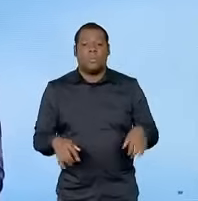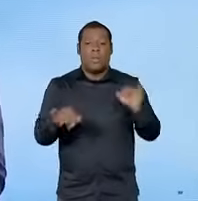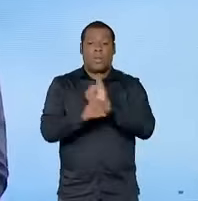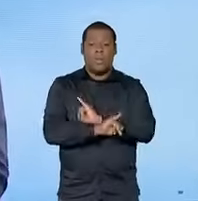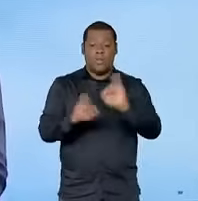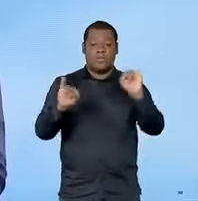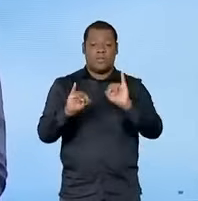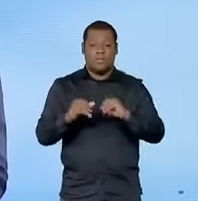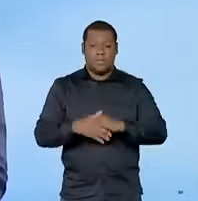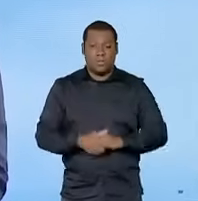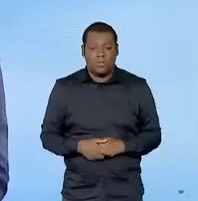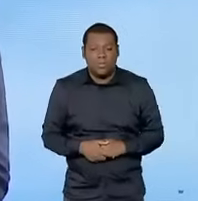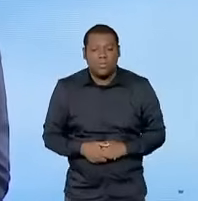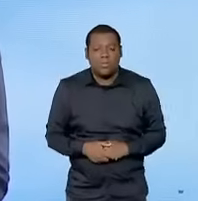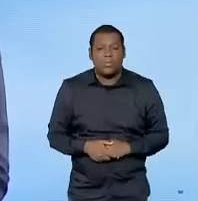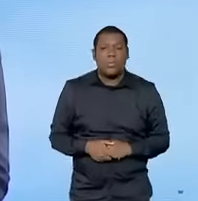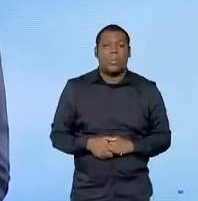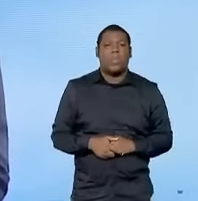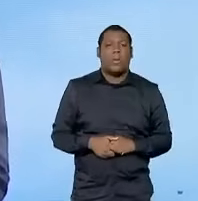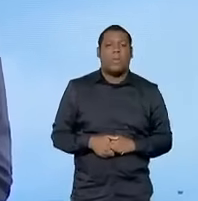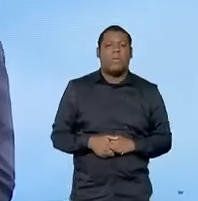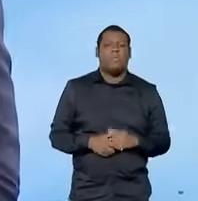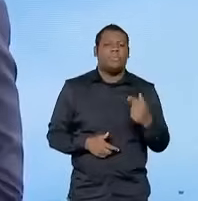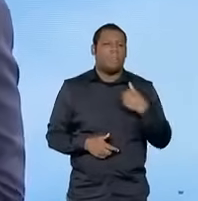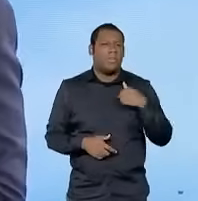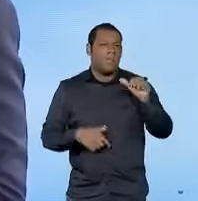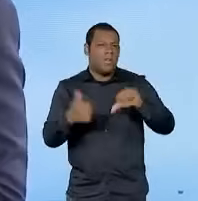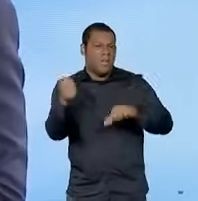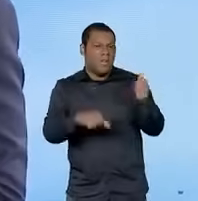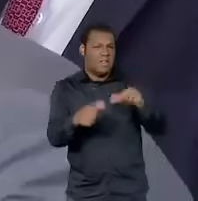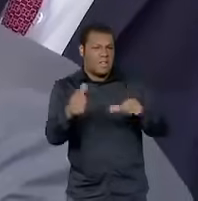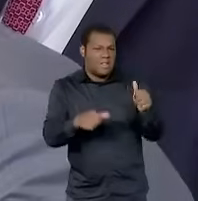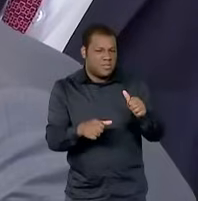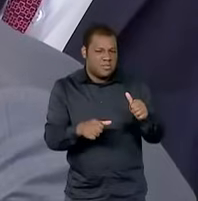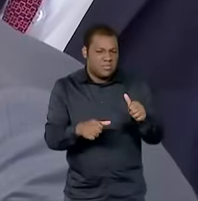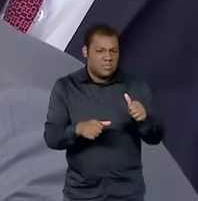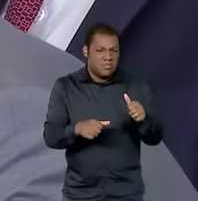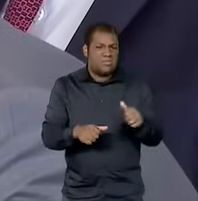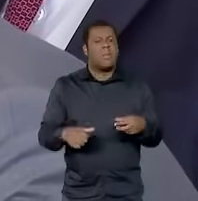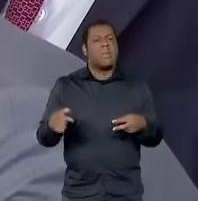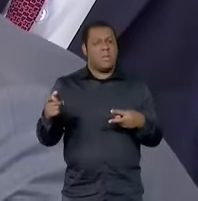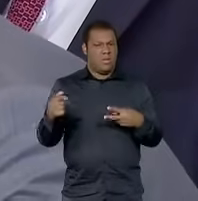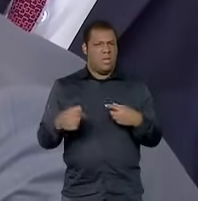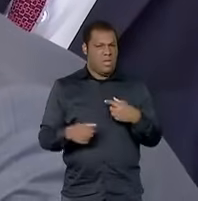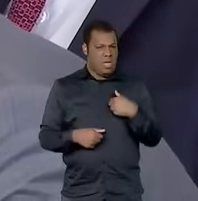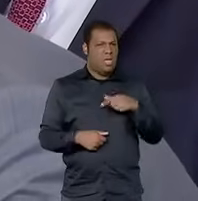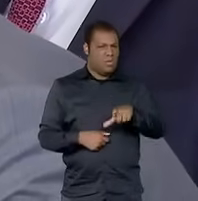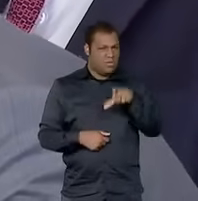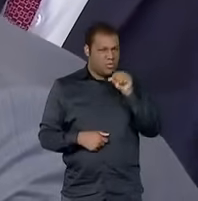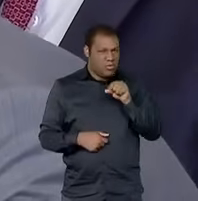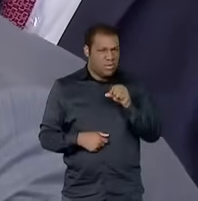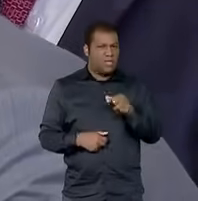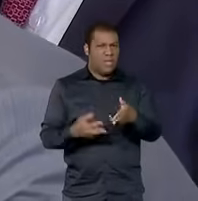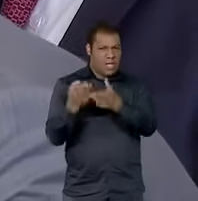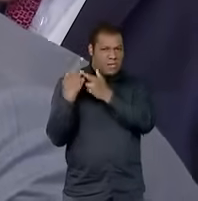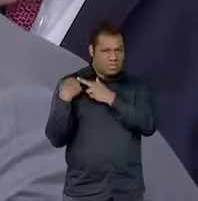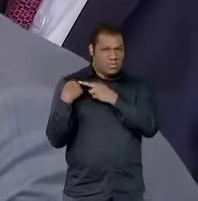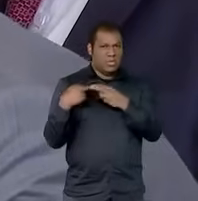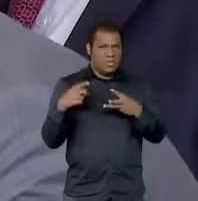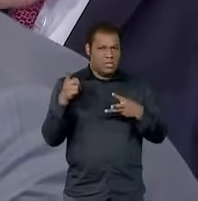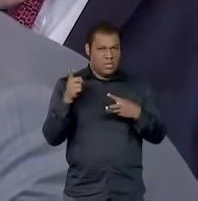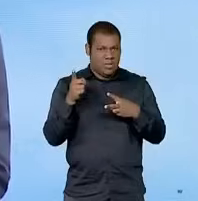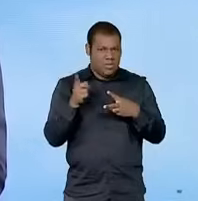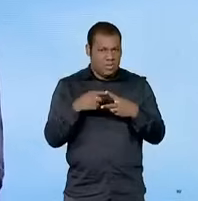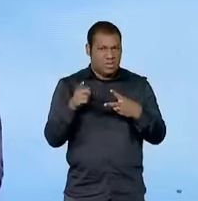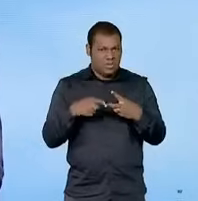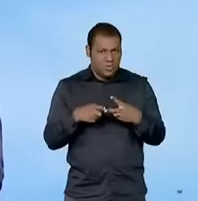dizer que, na minha avaliação, tem dois grandes responsáveis pelo Ministério das Cidades